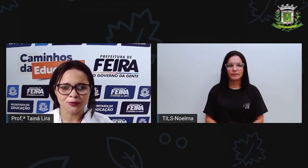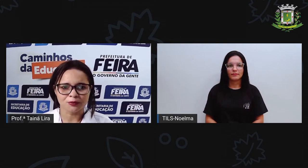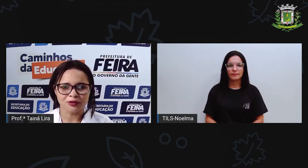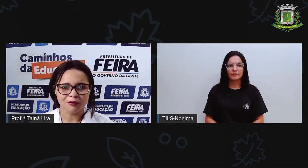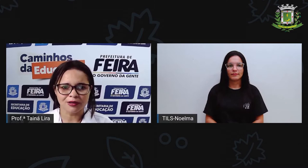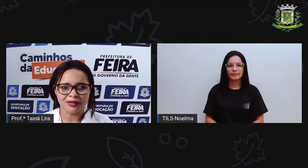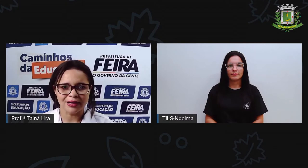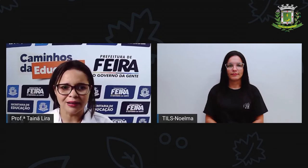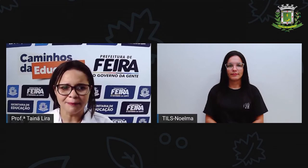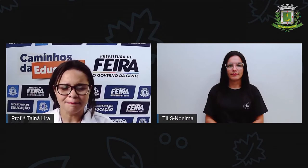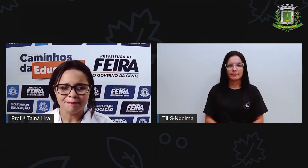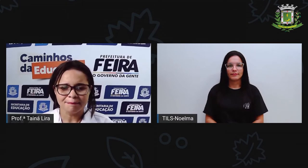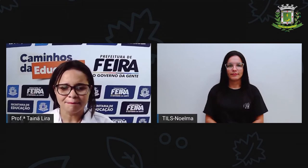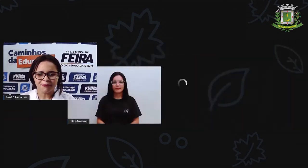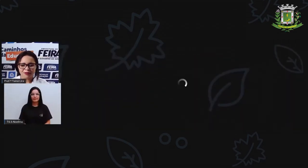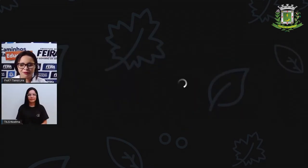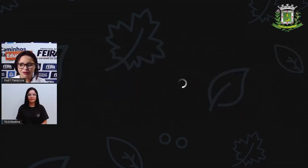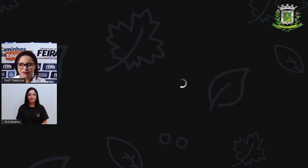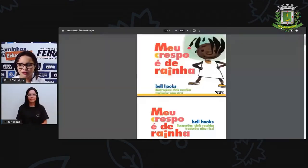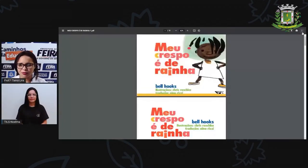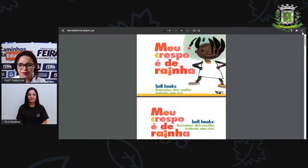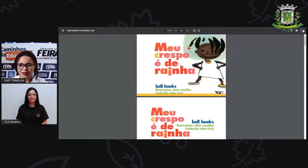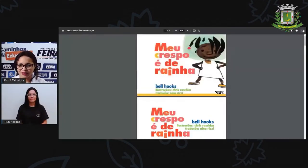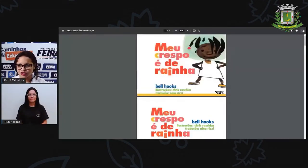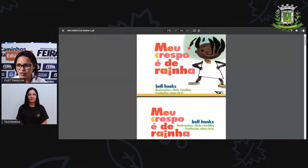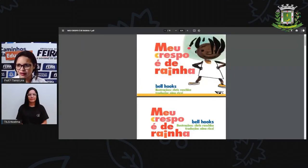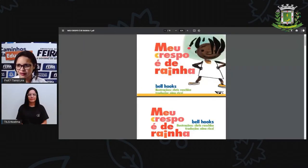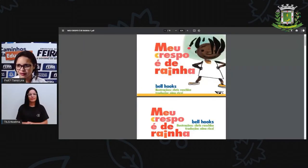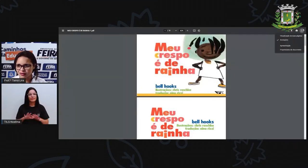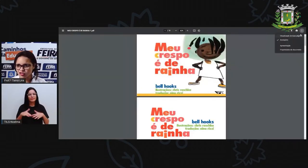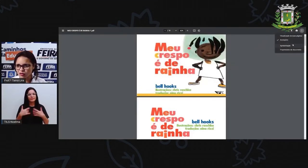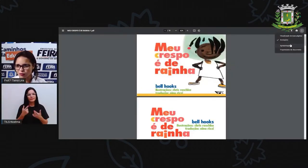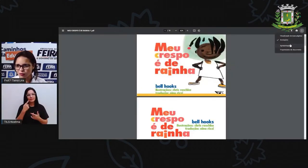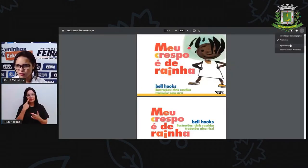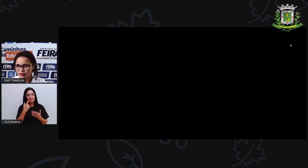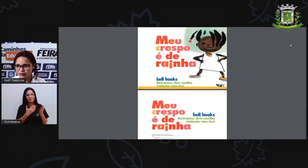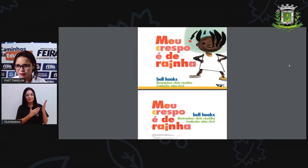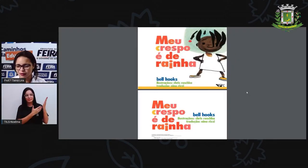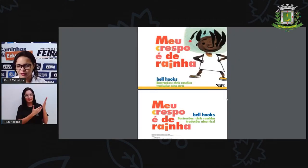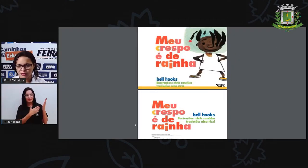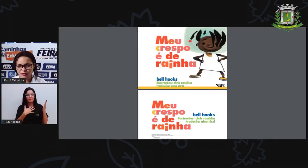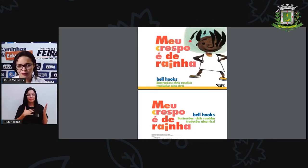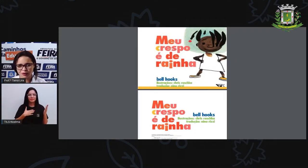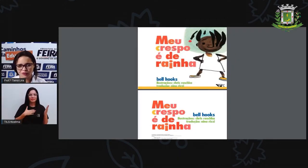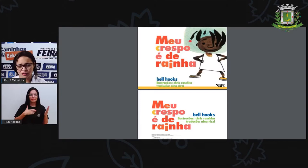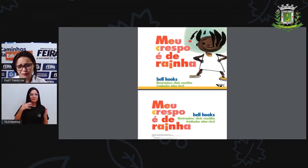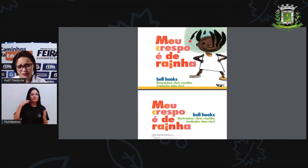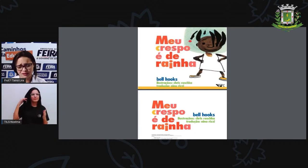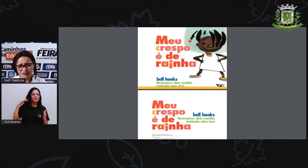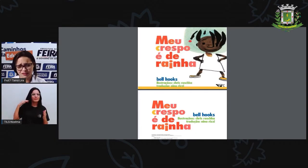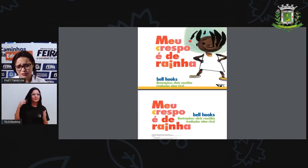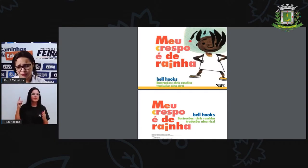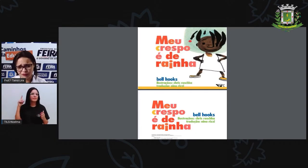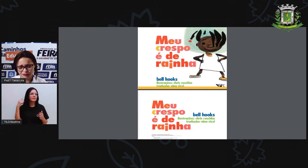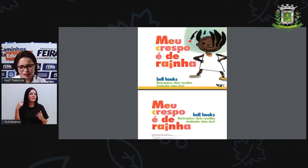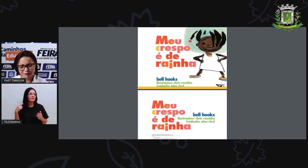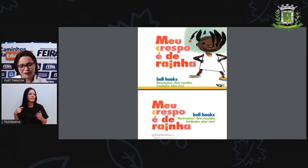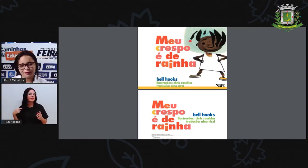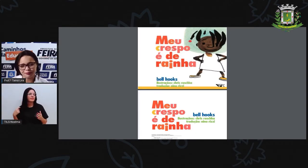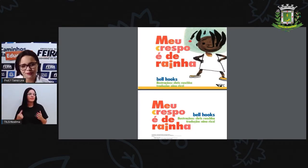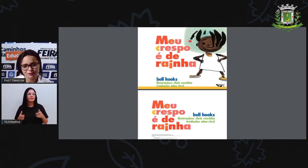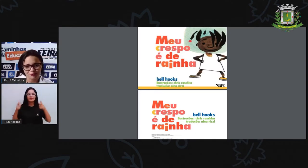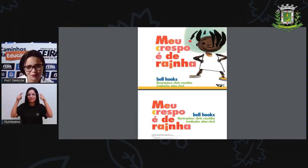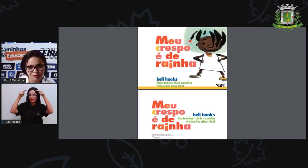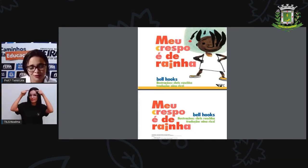Pronto. Então, olha lá. Meu Crespo é de Rainha. Deixa a Pró colocar também, ó, no modo de apresentação, porque vai ficar